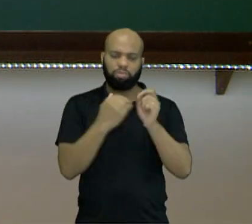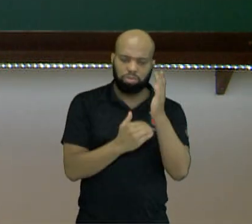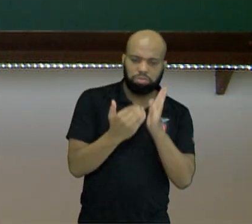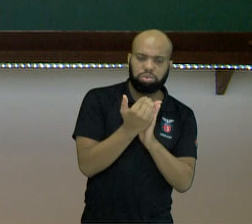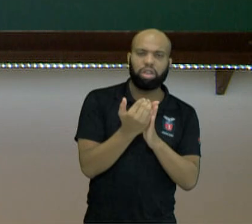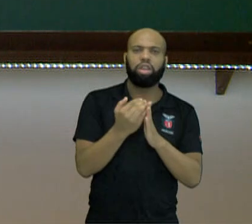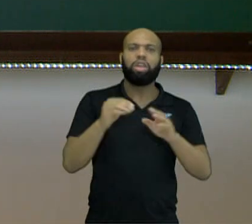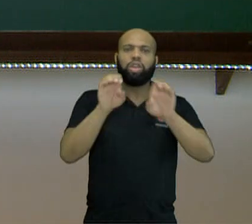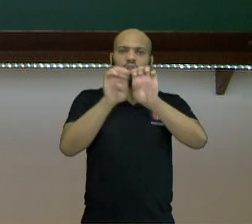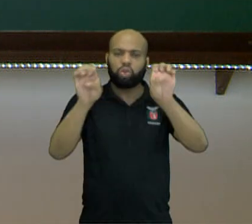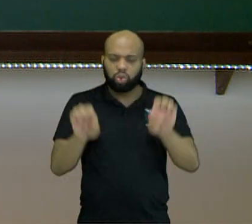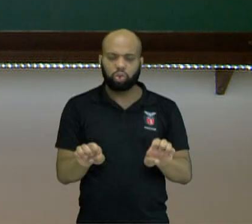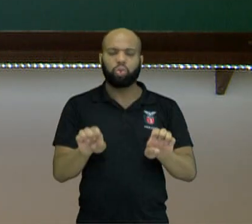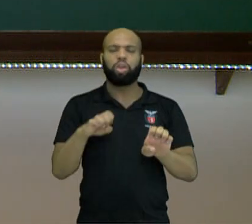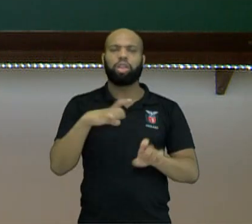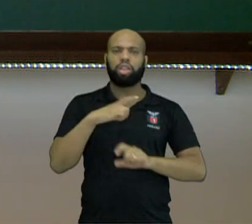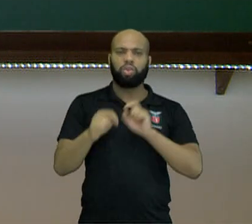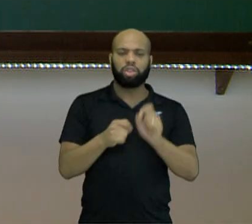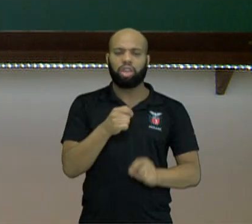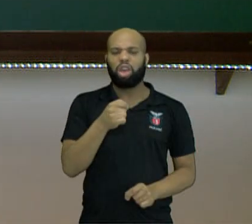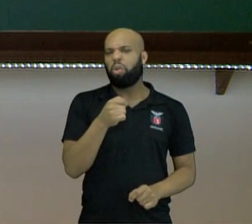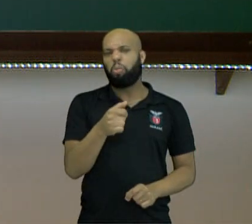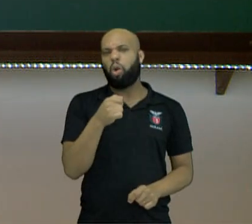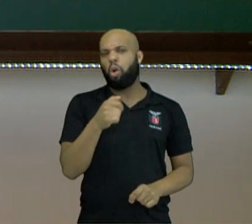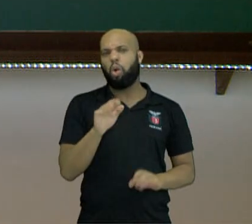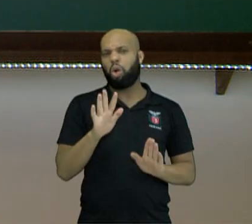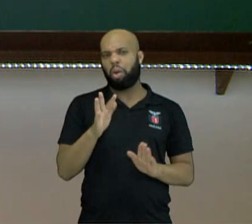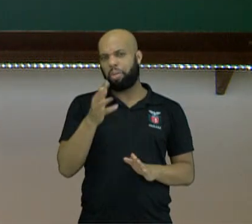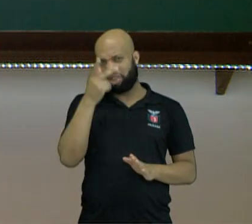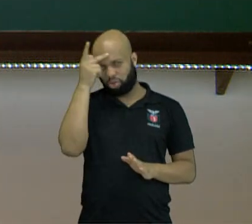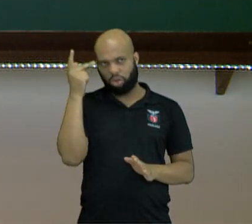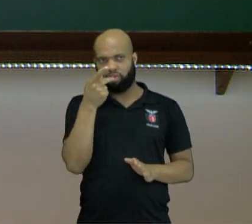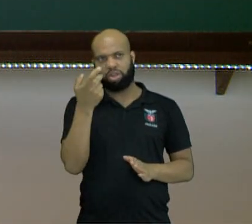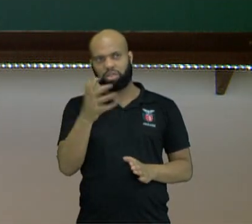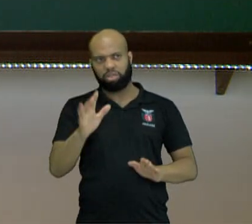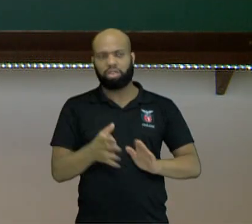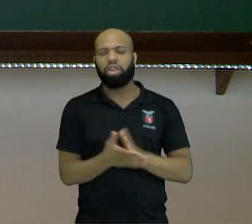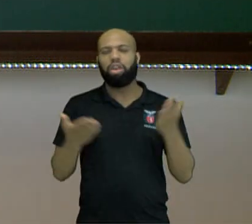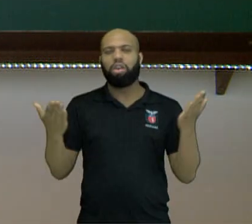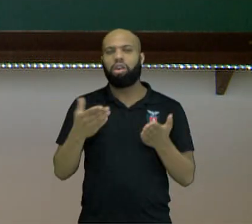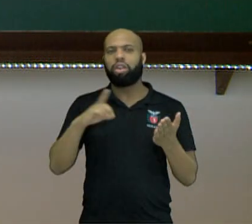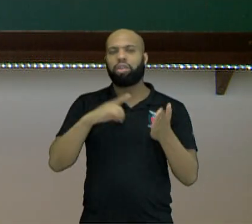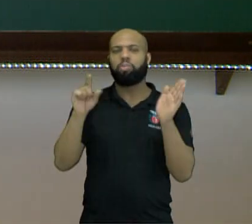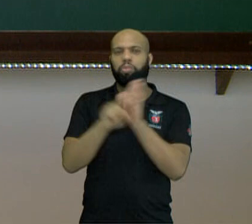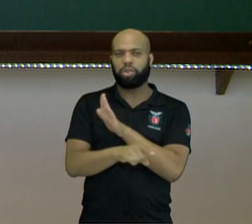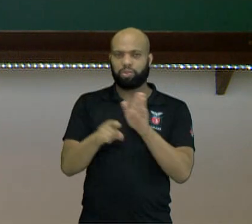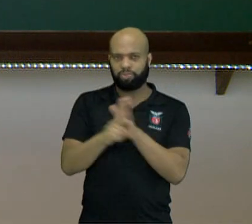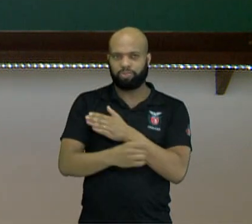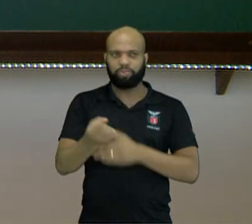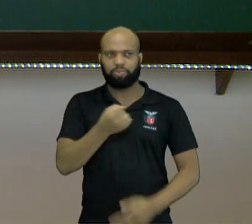estrutura assim, com pouca resistência, digamos assim. Vamos ao nosso quiz.